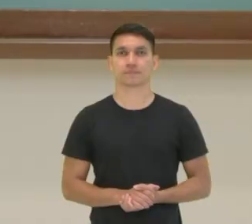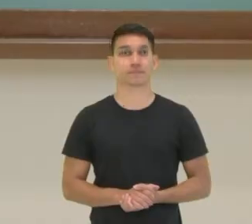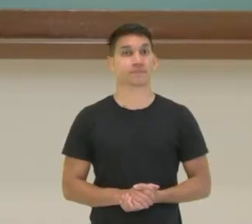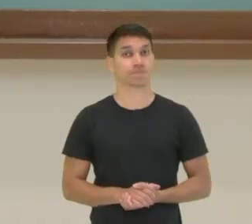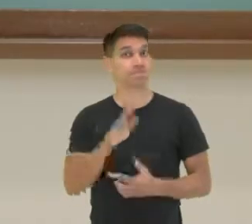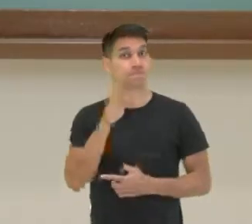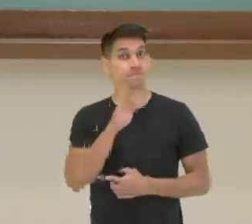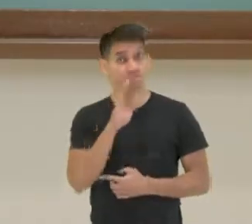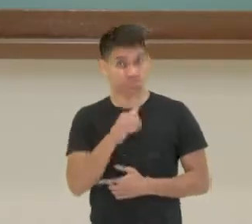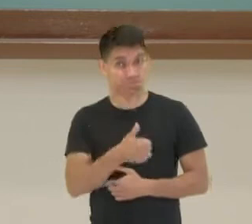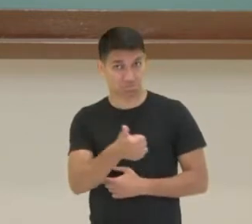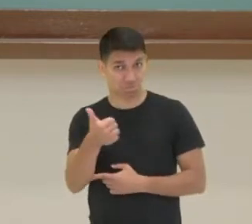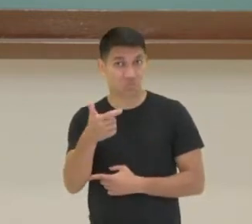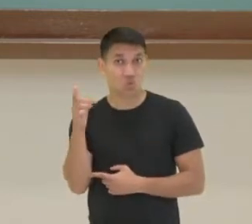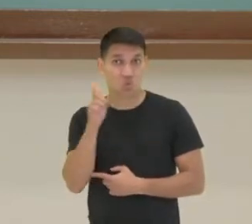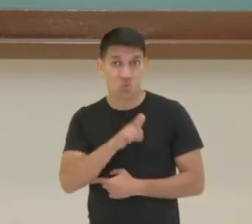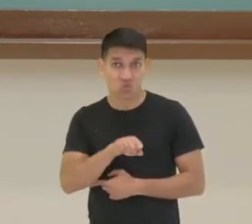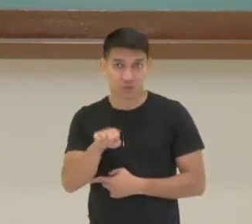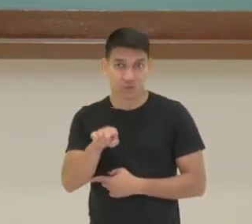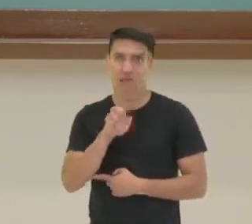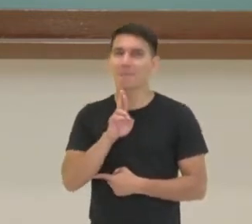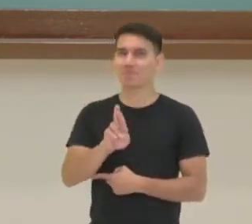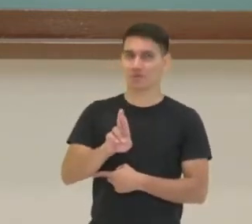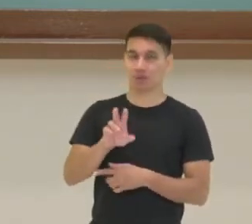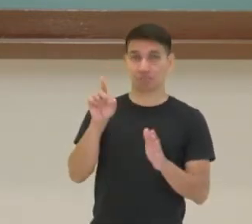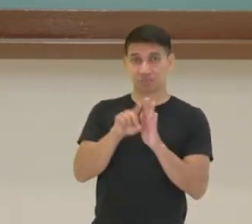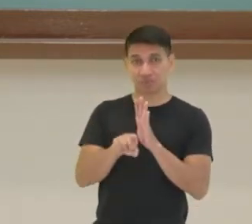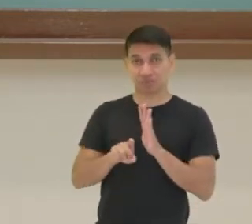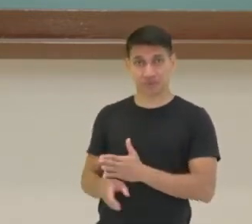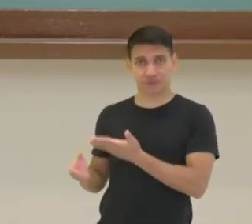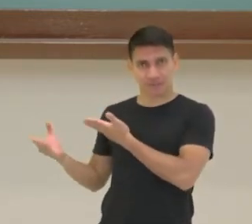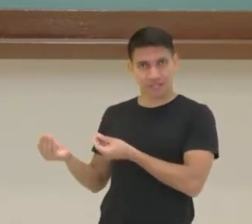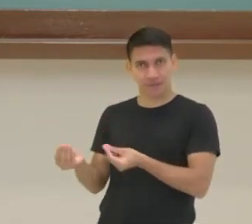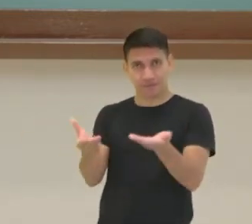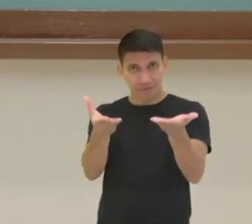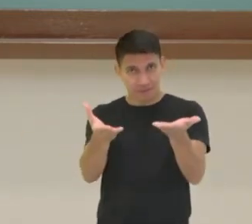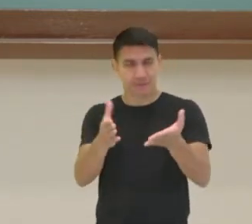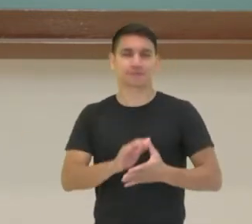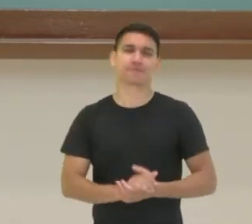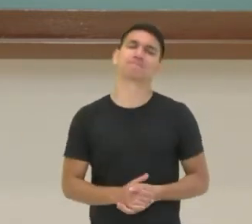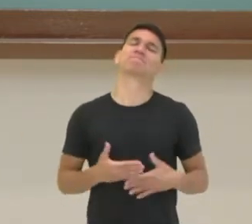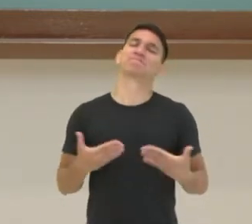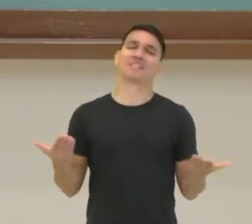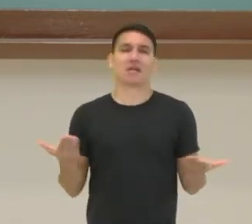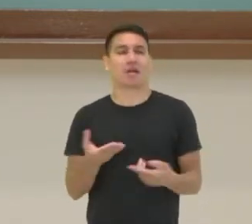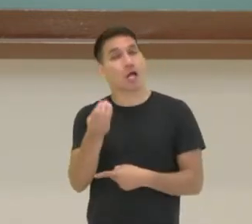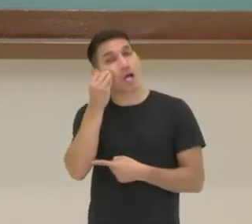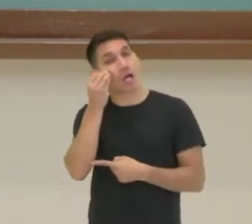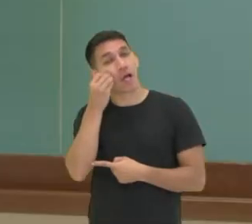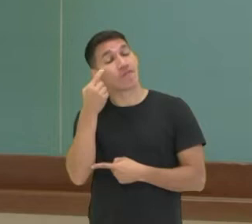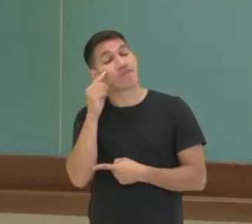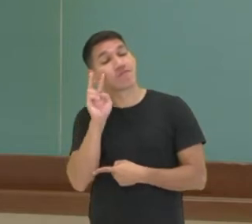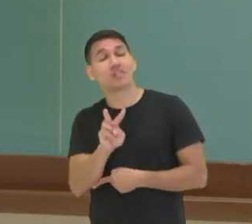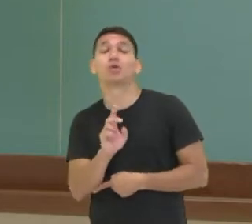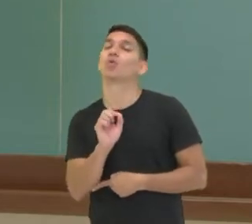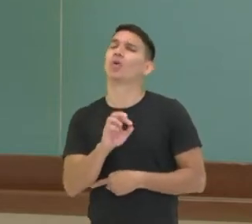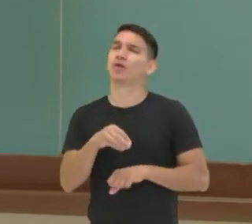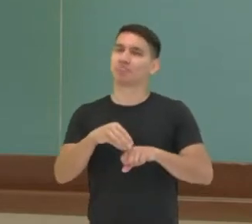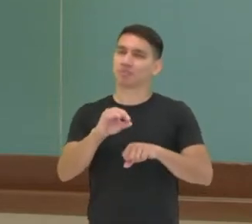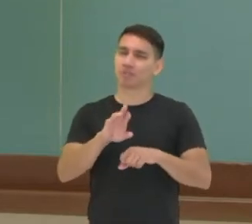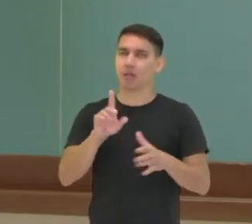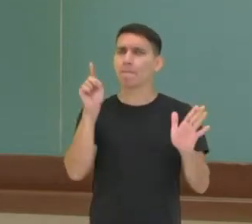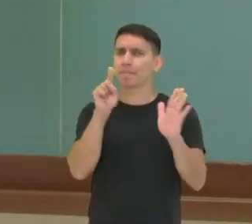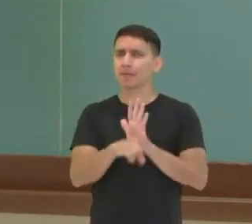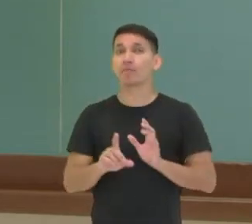Legal, e aí? Você conseguiu, então, responder a perguntinha que o professor fez para você? Então, vamos lá, conferir. Então, eu perguntei para você qual